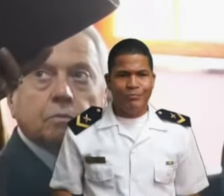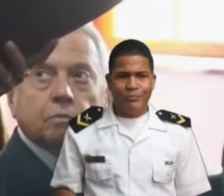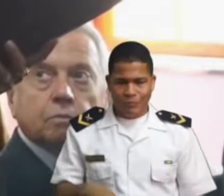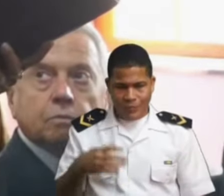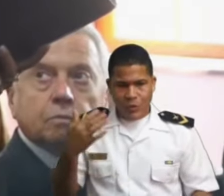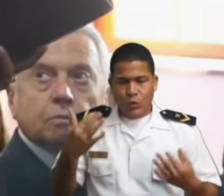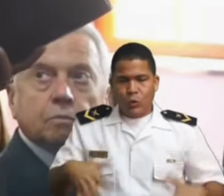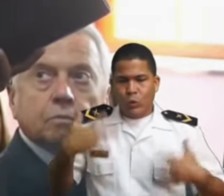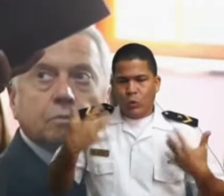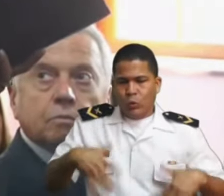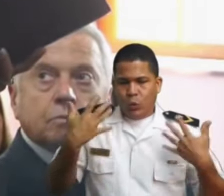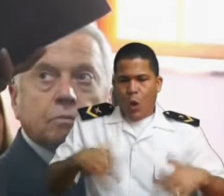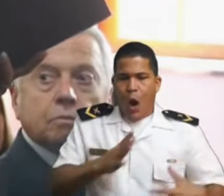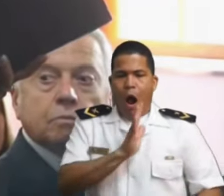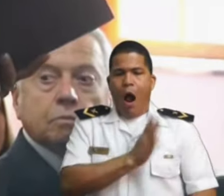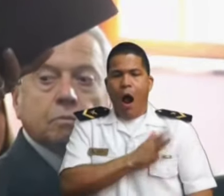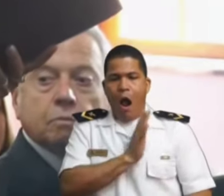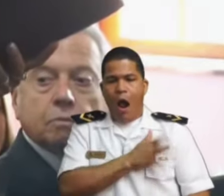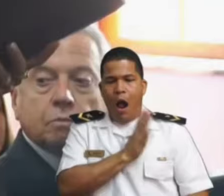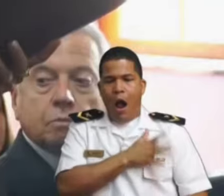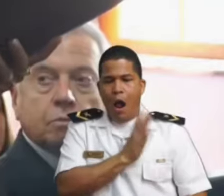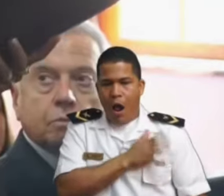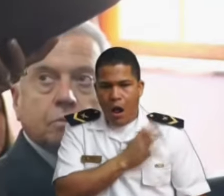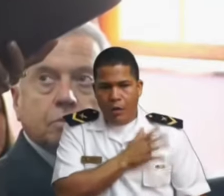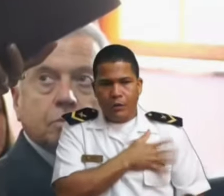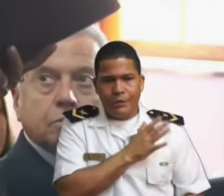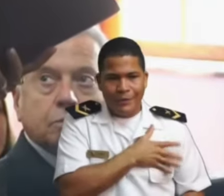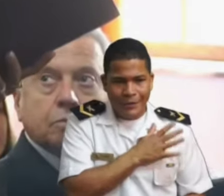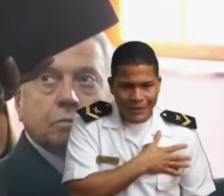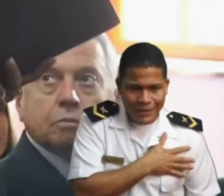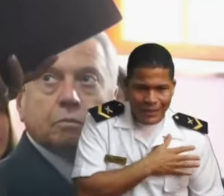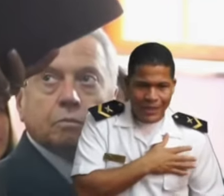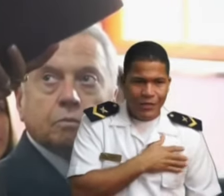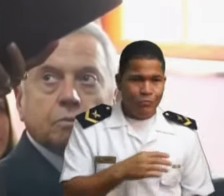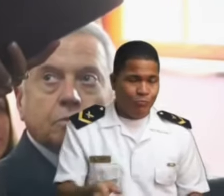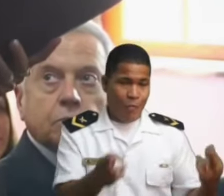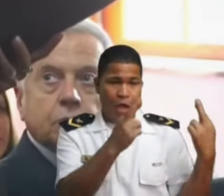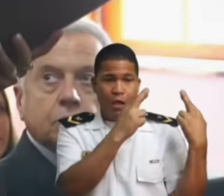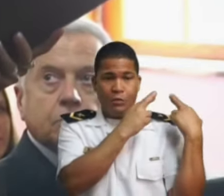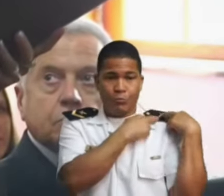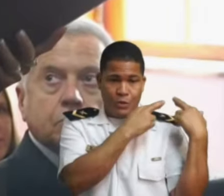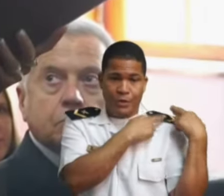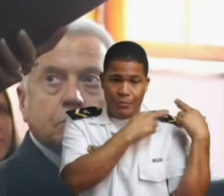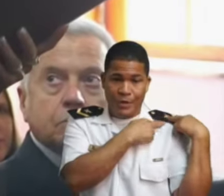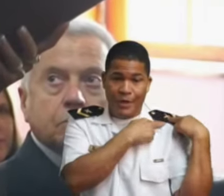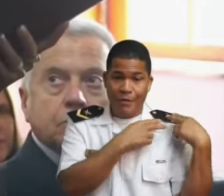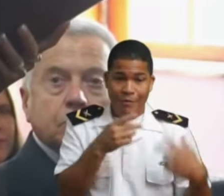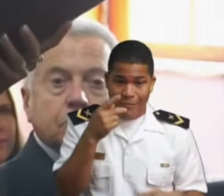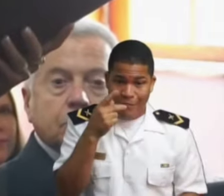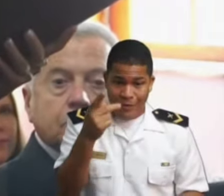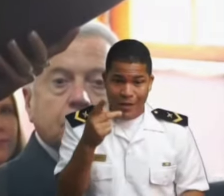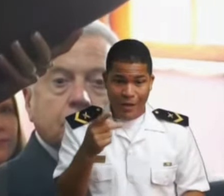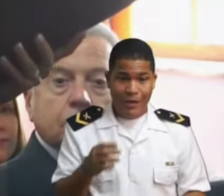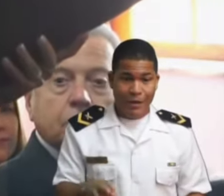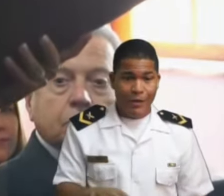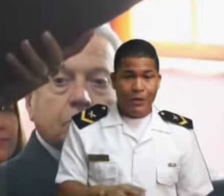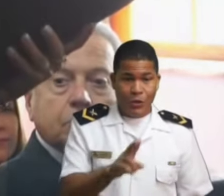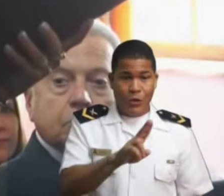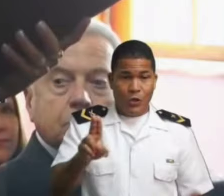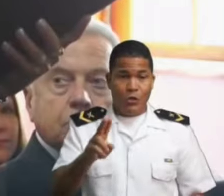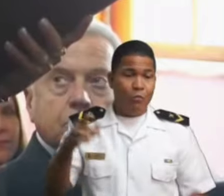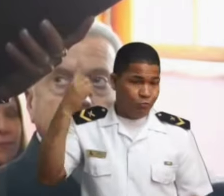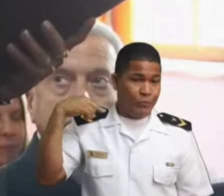confesso que o coração bate mais forte quando está sobre nós a responsabilidade de falar em nome dos